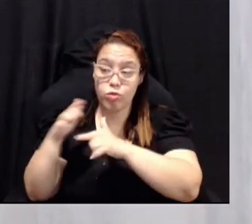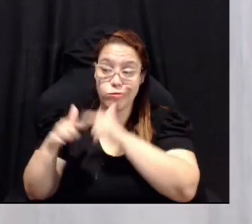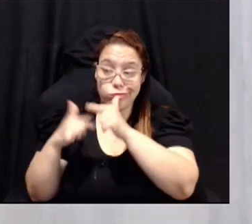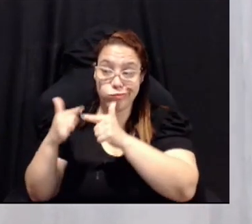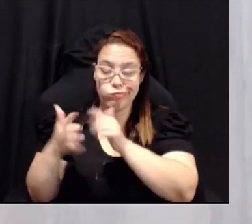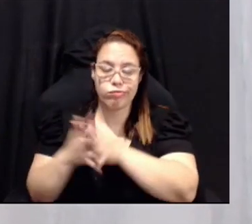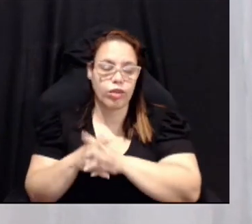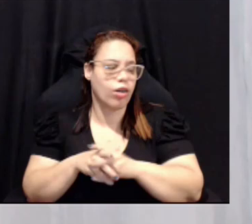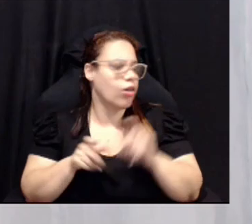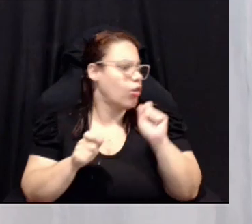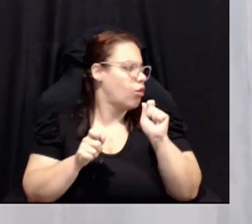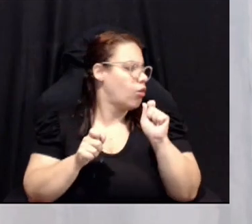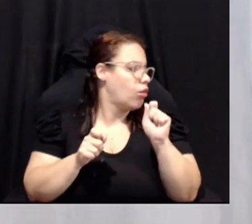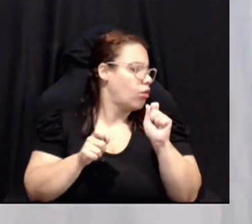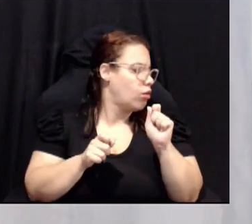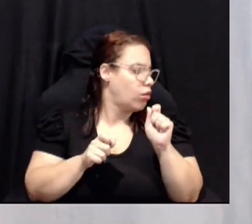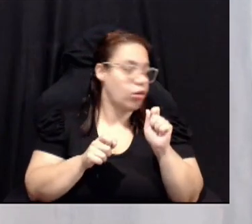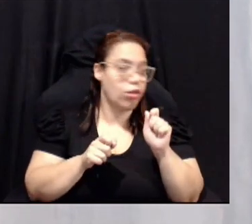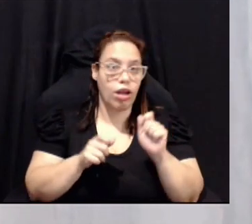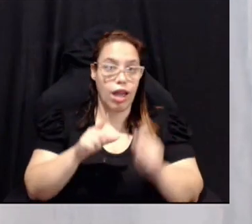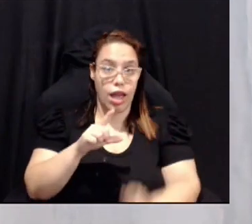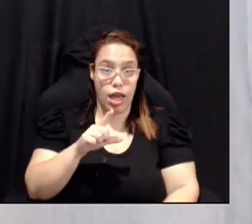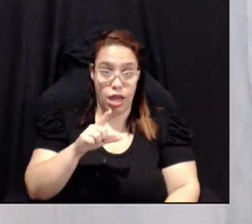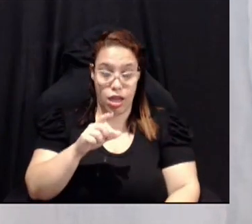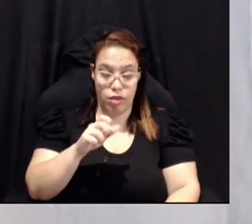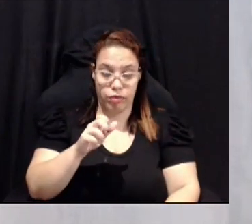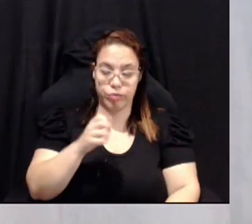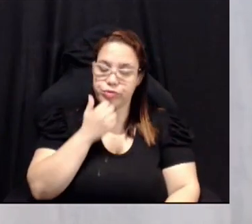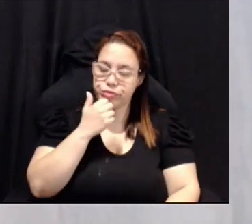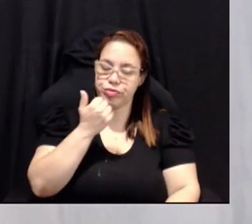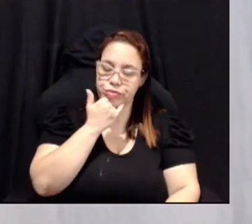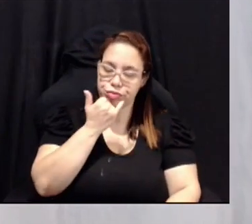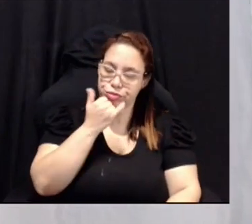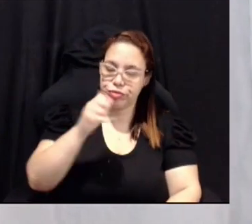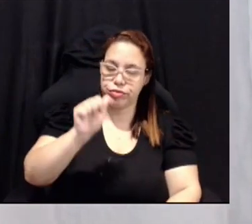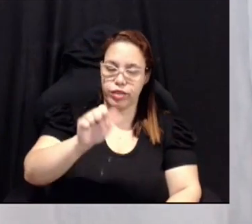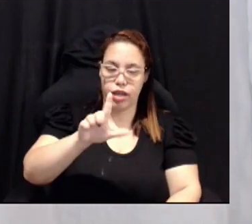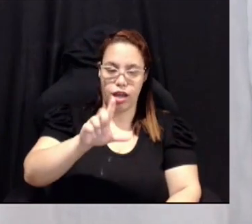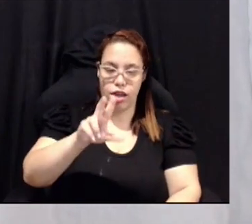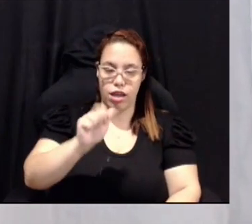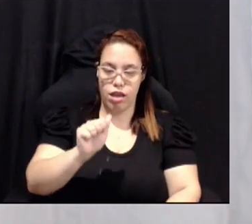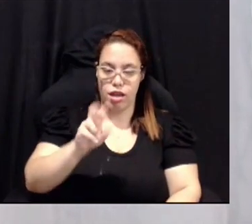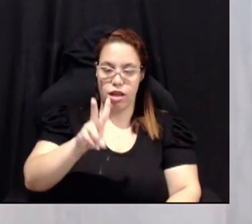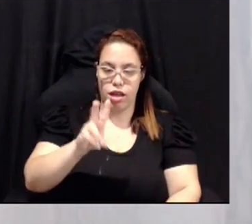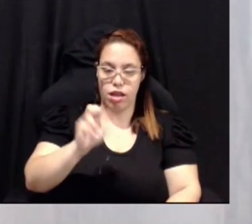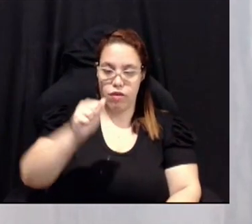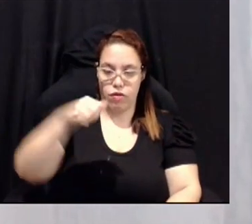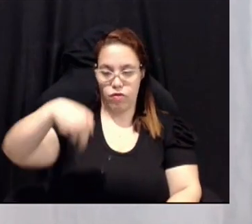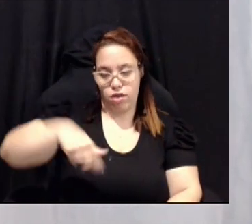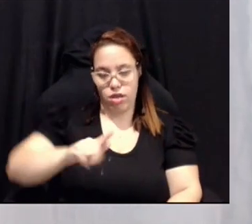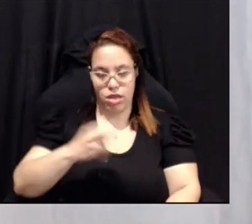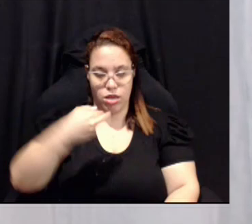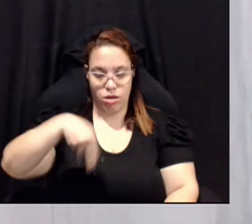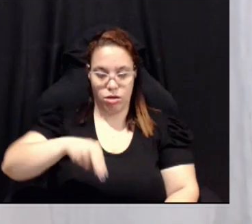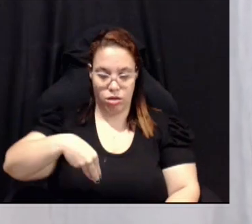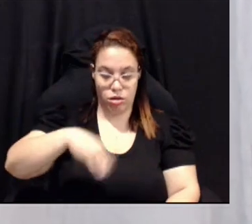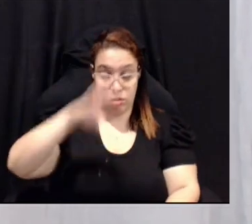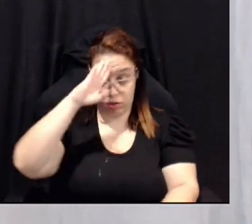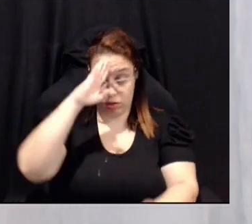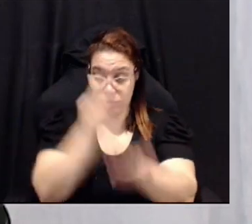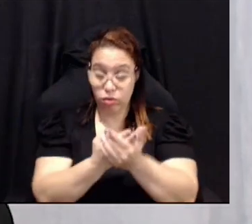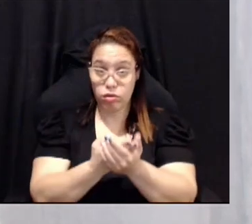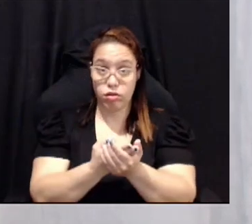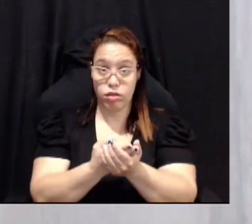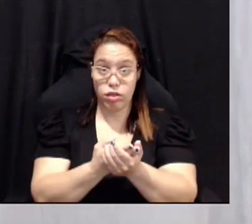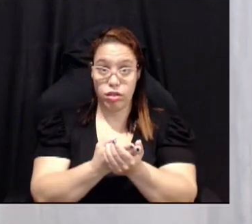a alavancagem? A alavancagem é quando você acredita, primeiro você não tem o dinheiro,